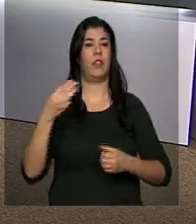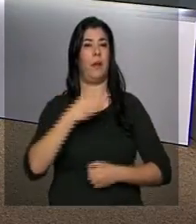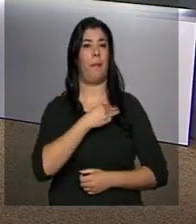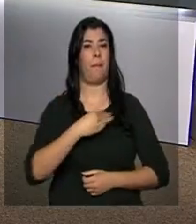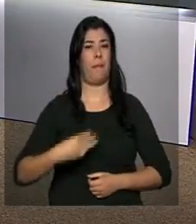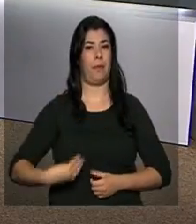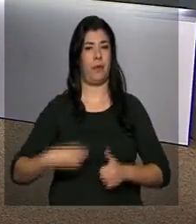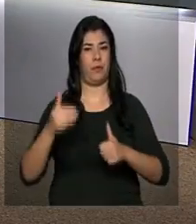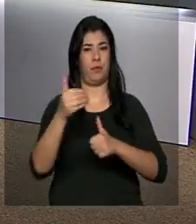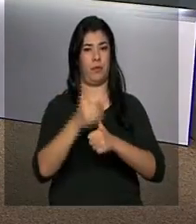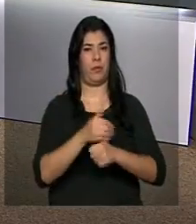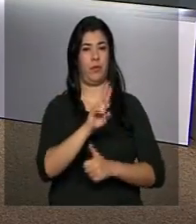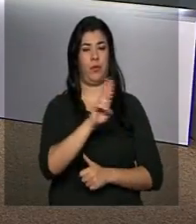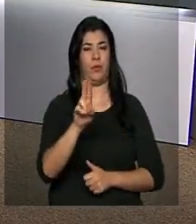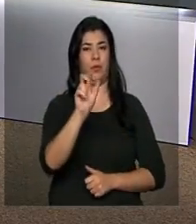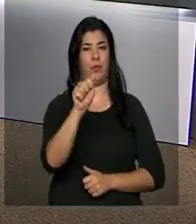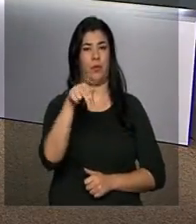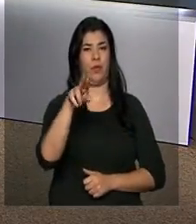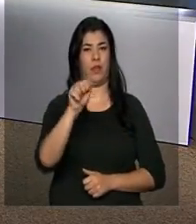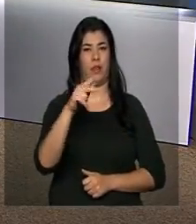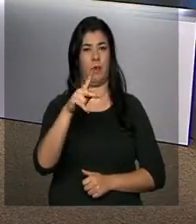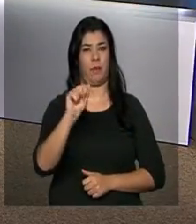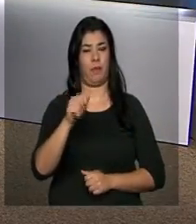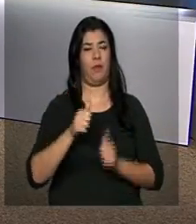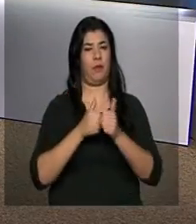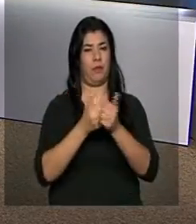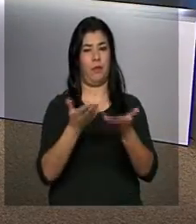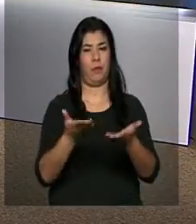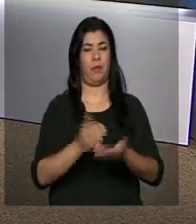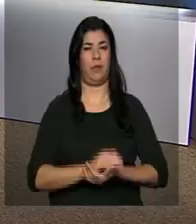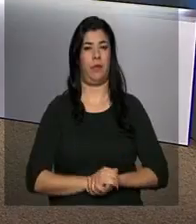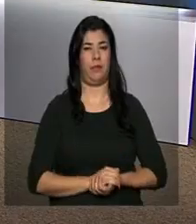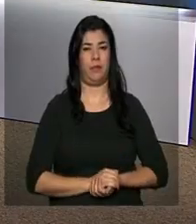interina da Saúde, Ana Paula Sotter. Vamos acompanhar.